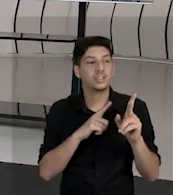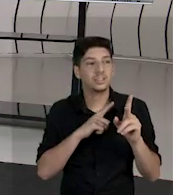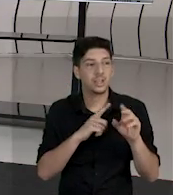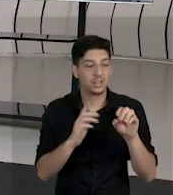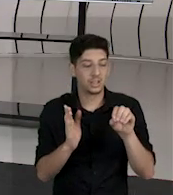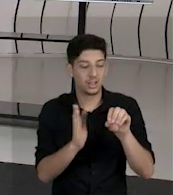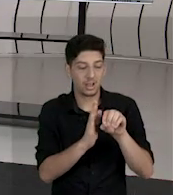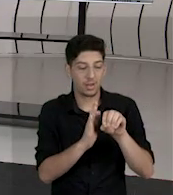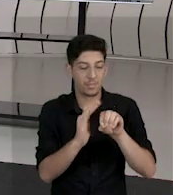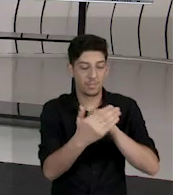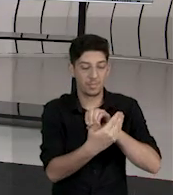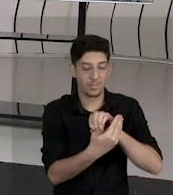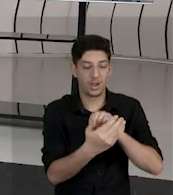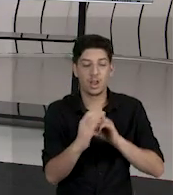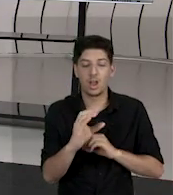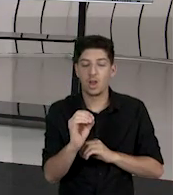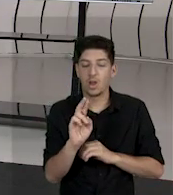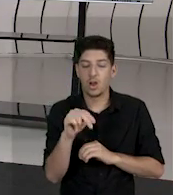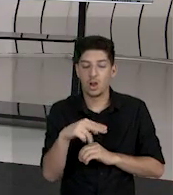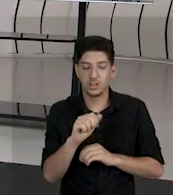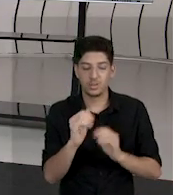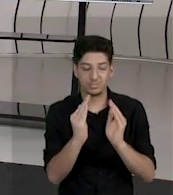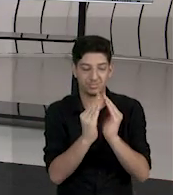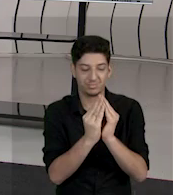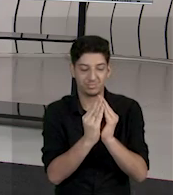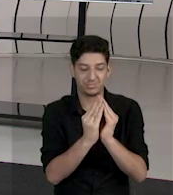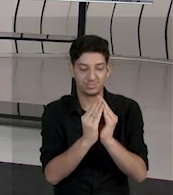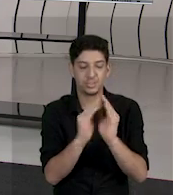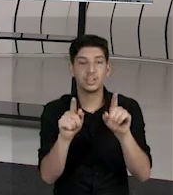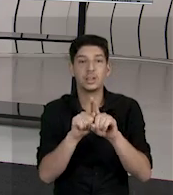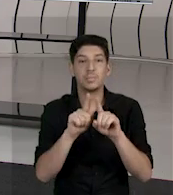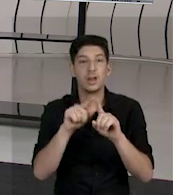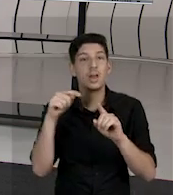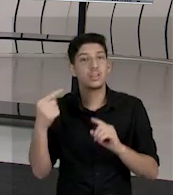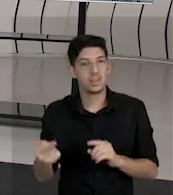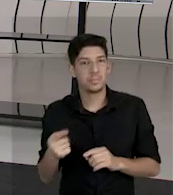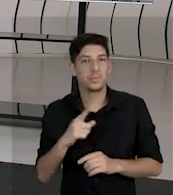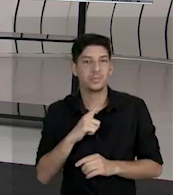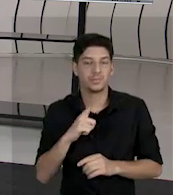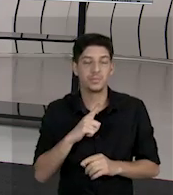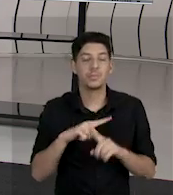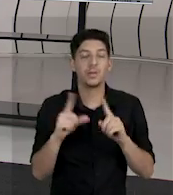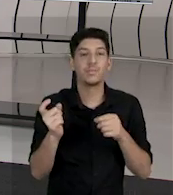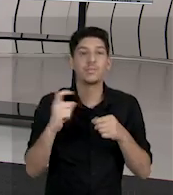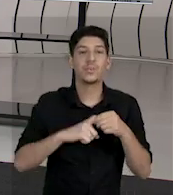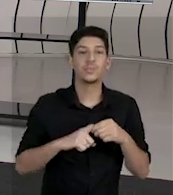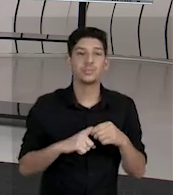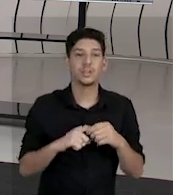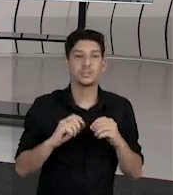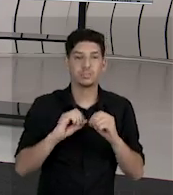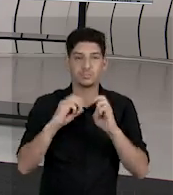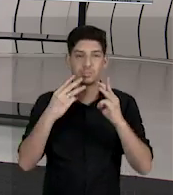anterior do olho, entre córnea e cristalino, e na parte posterior dele. Agora, voltando aos nossos slides,